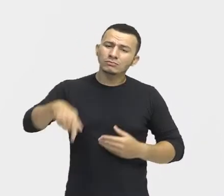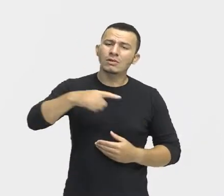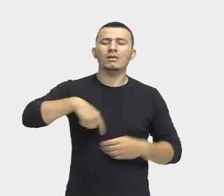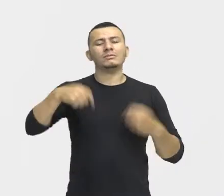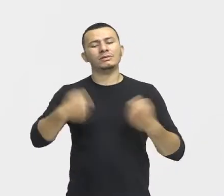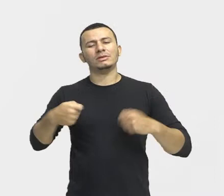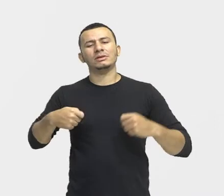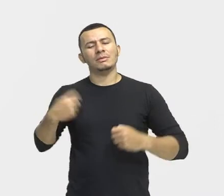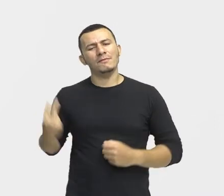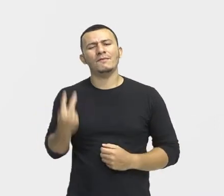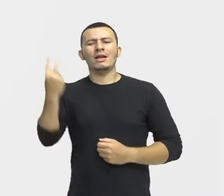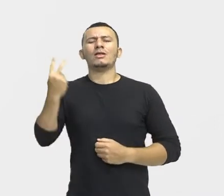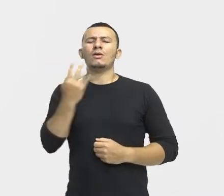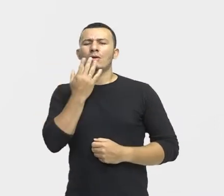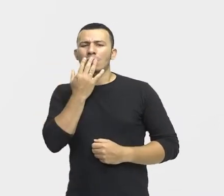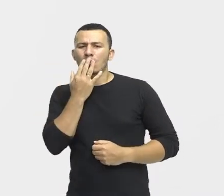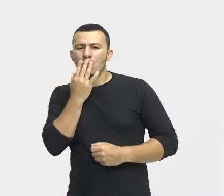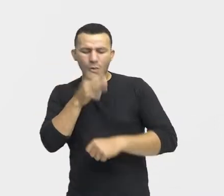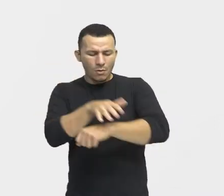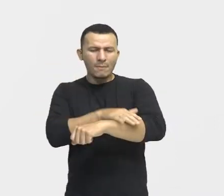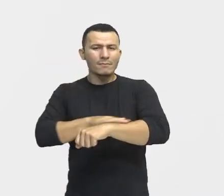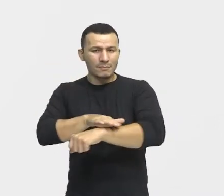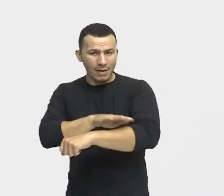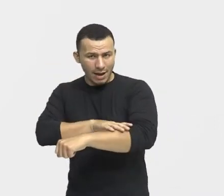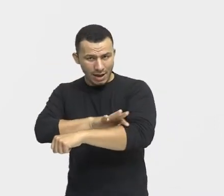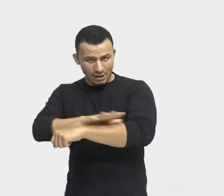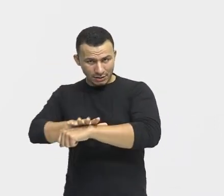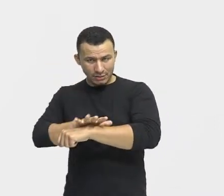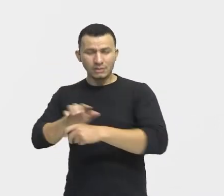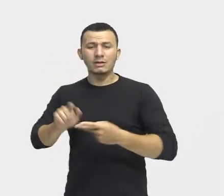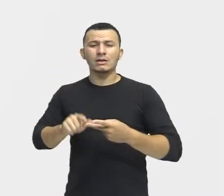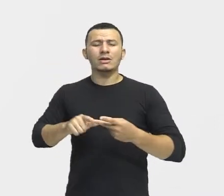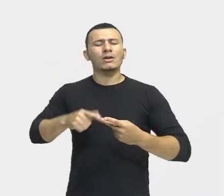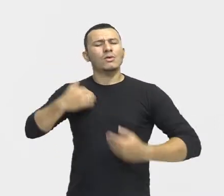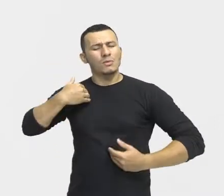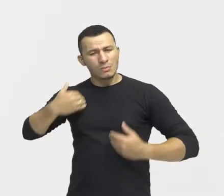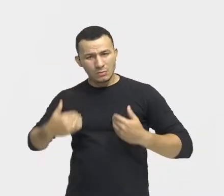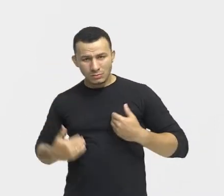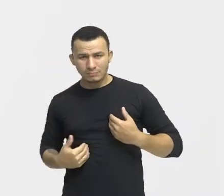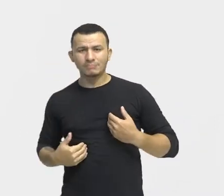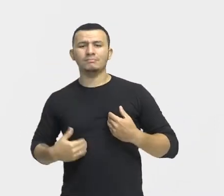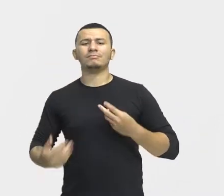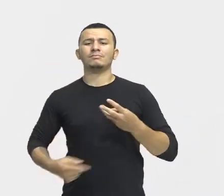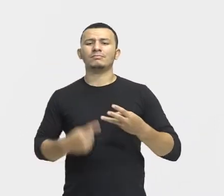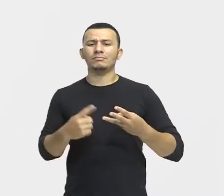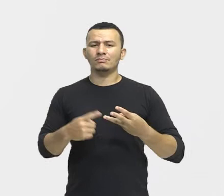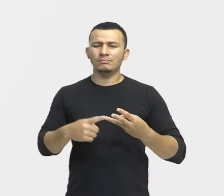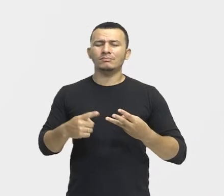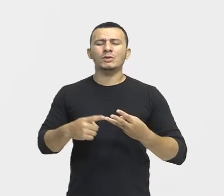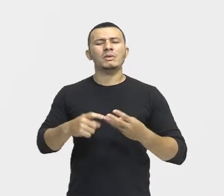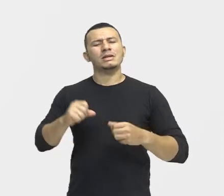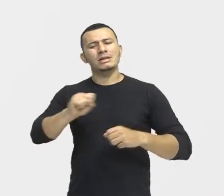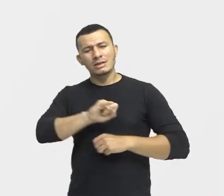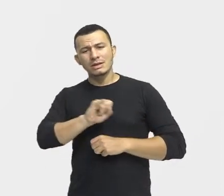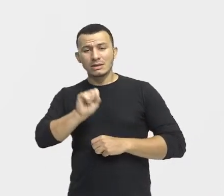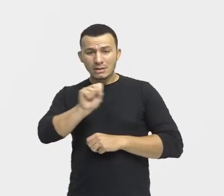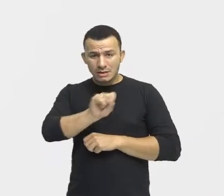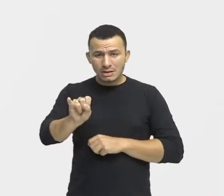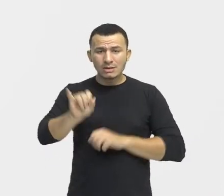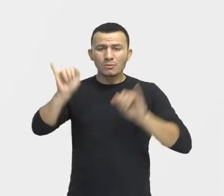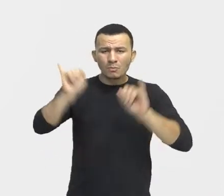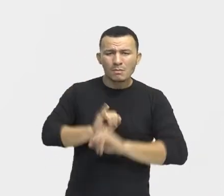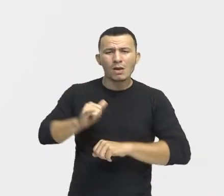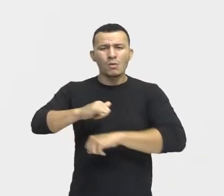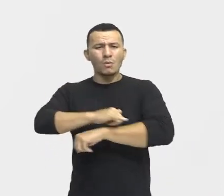valorizar a cor da nossa pele, valorizar a nossa estatura, valorizar o nosso volume corporal, todas as